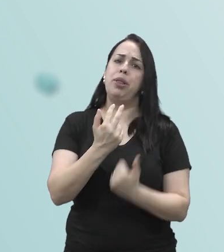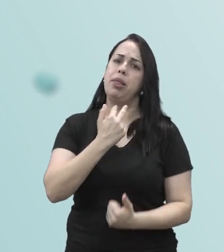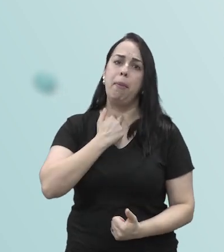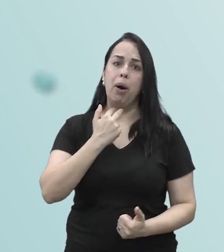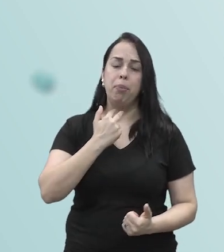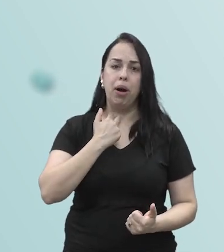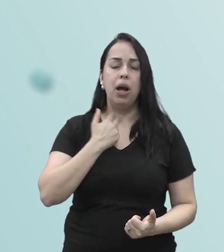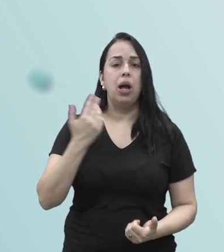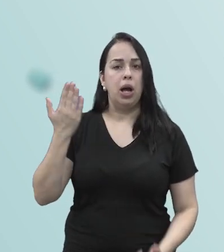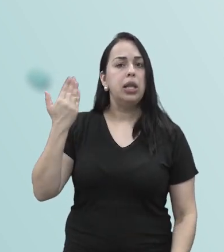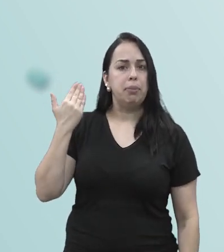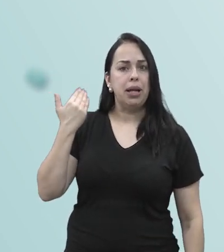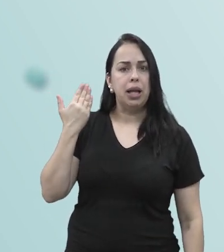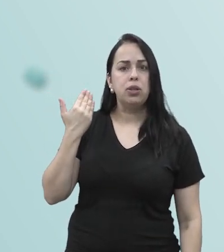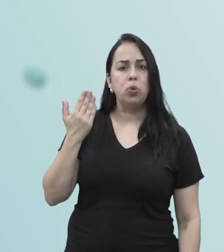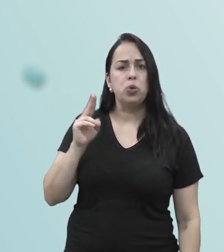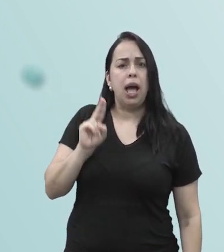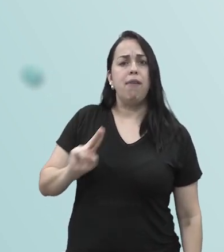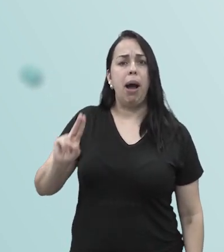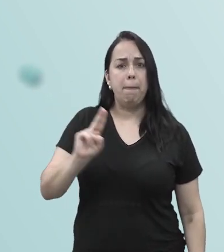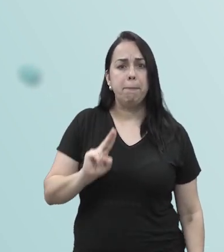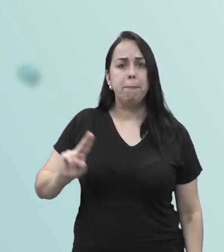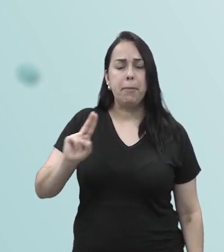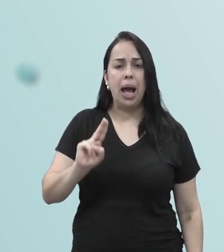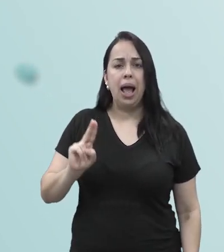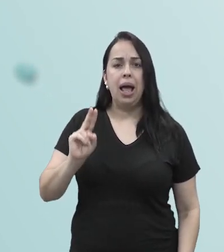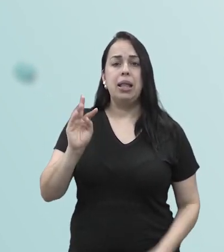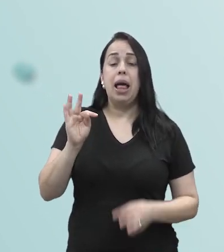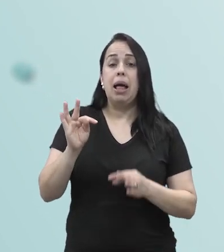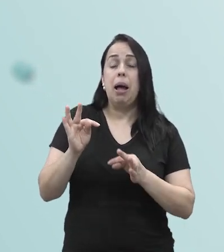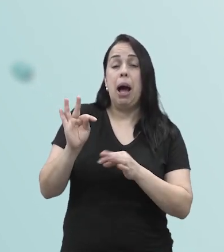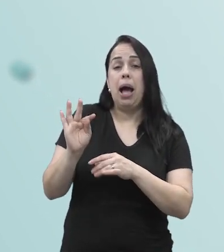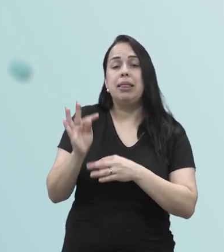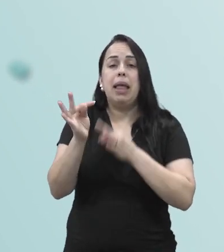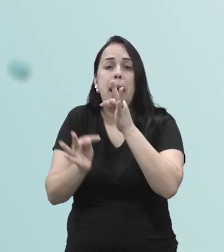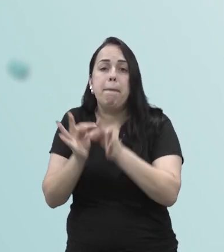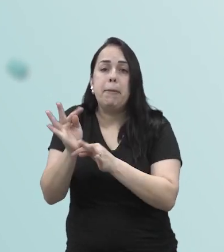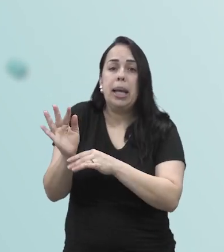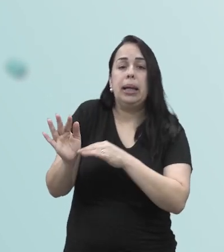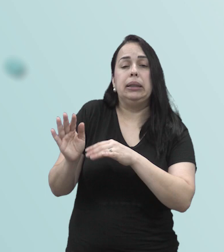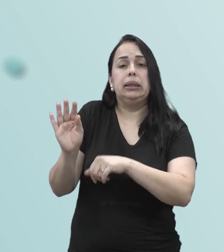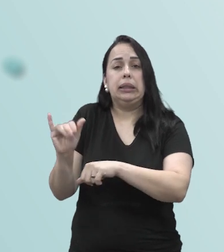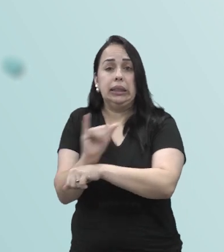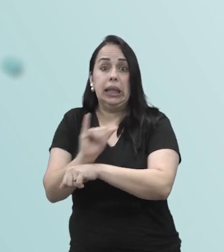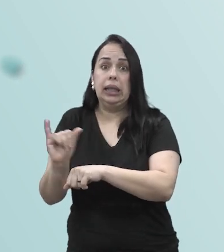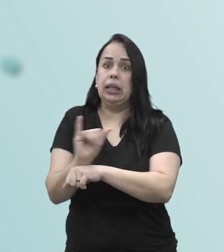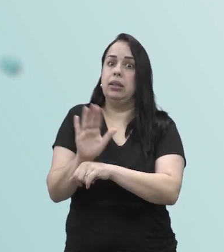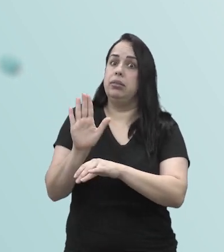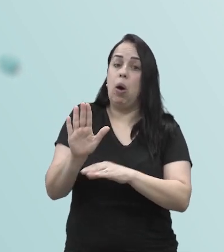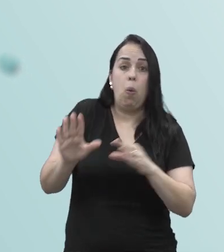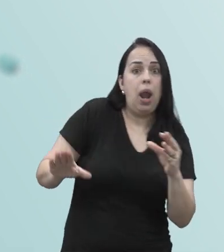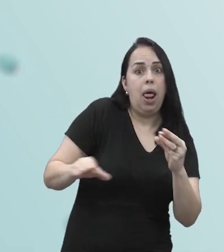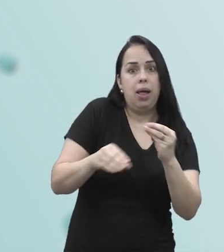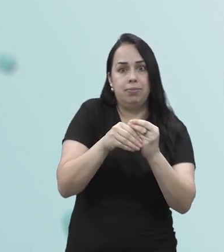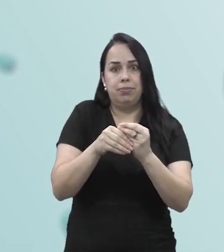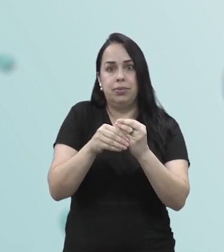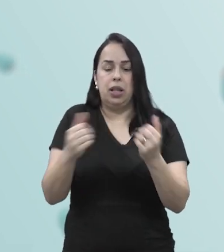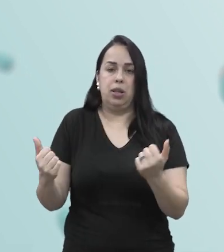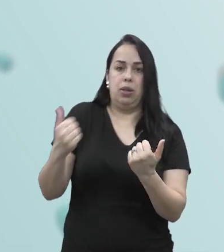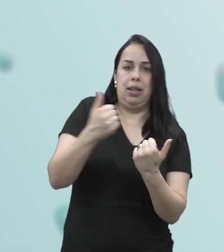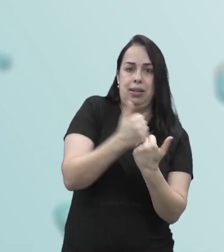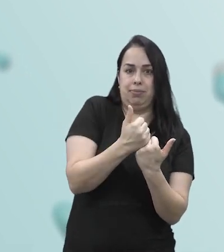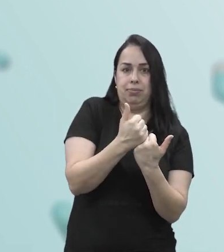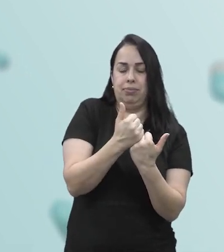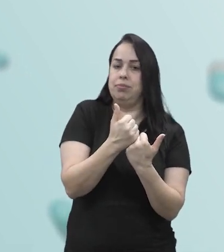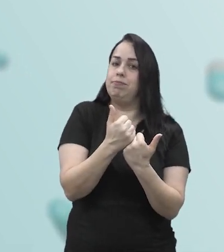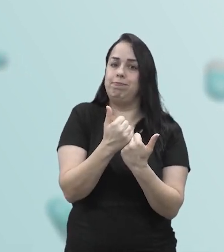hoje já foi ultrapassado, que era a terapia alternativa. Não, é uma terapia integrativa. Ela não pode